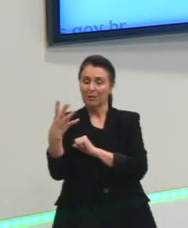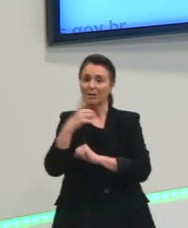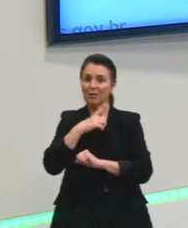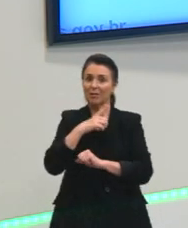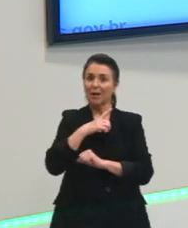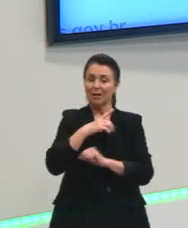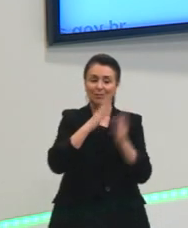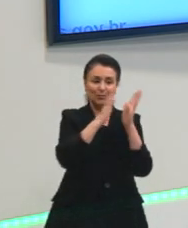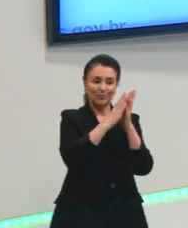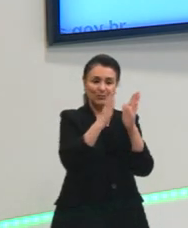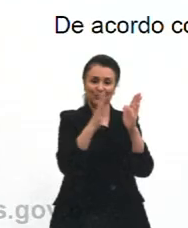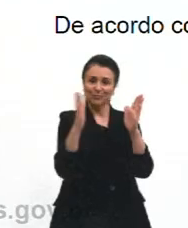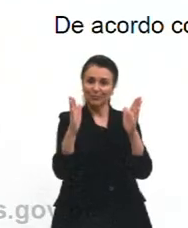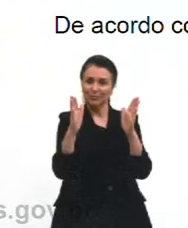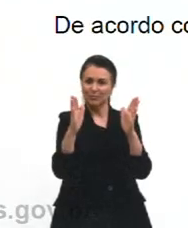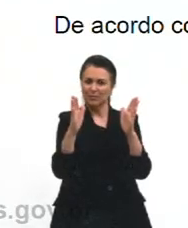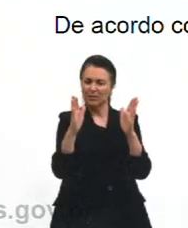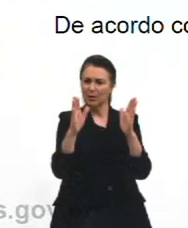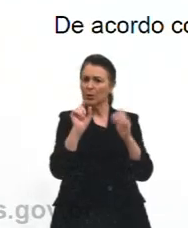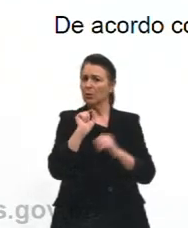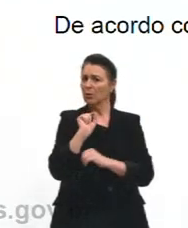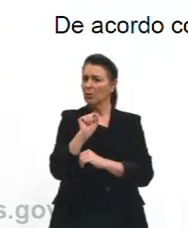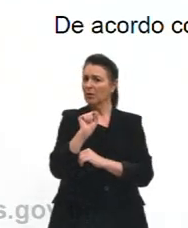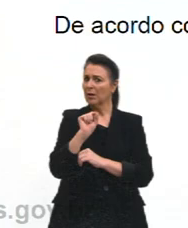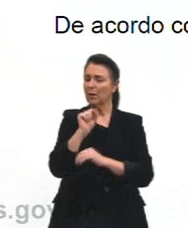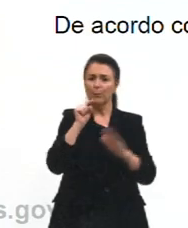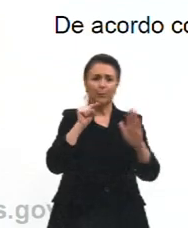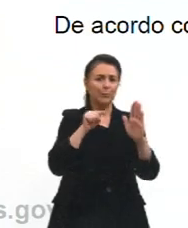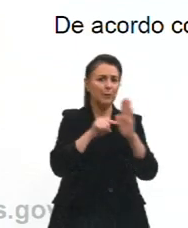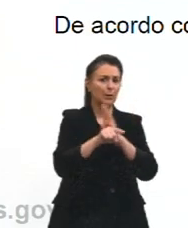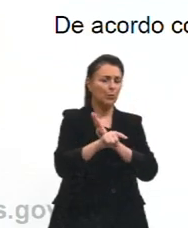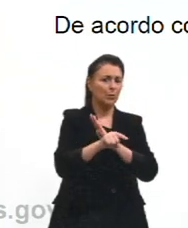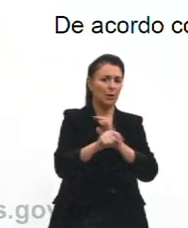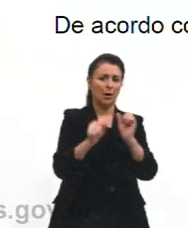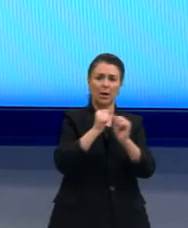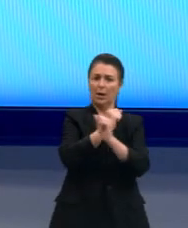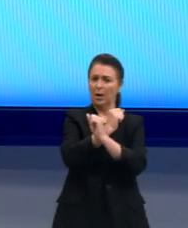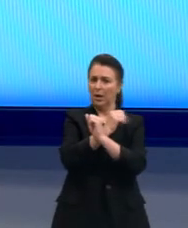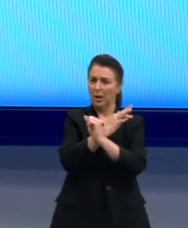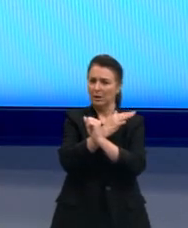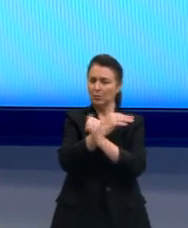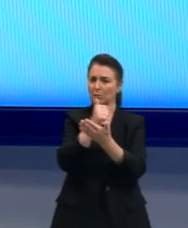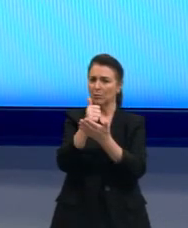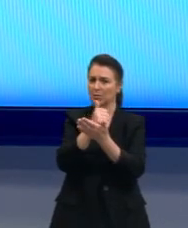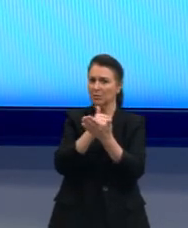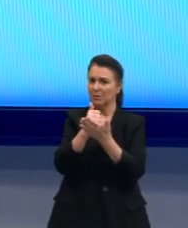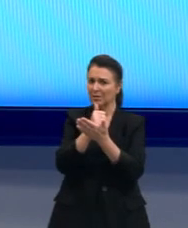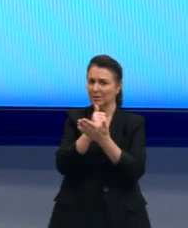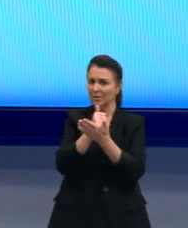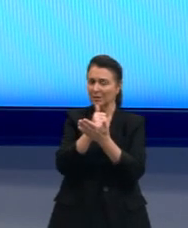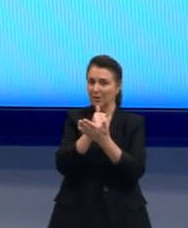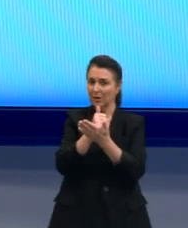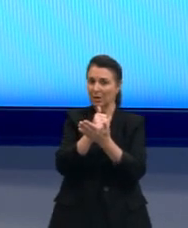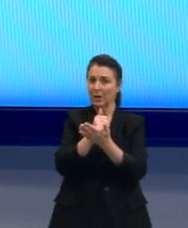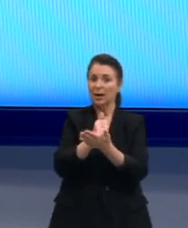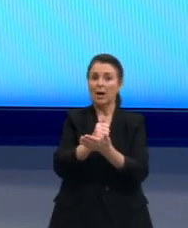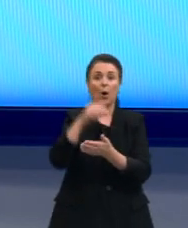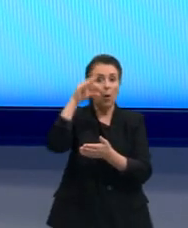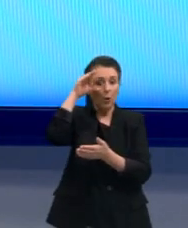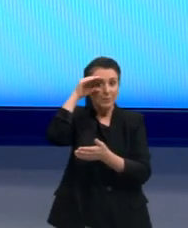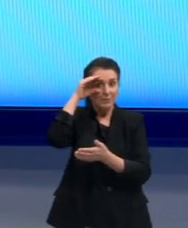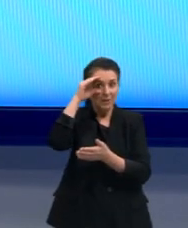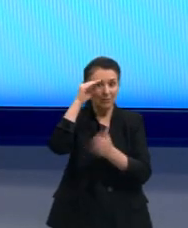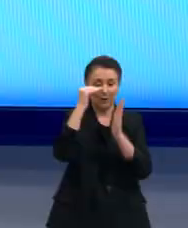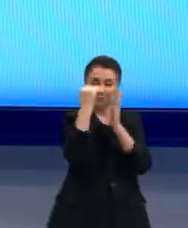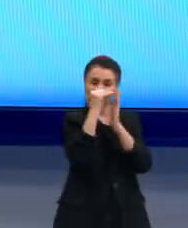respectivamente caráter e pergunta se é ácido e base básico nessa ordem então